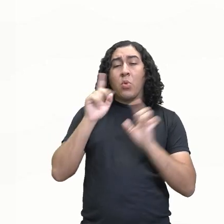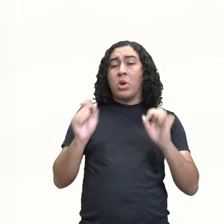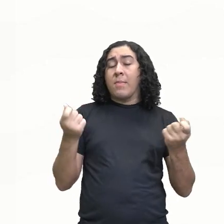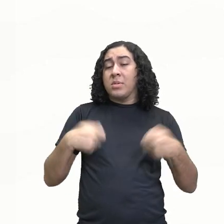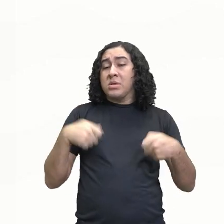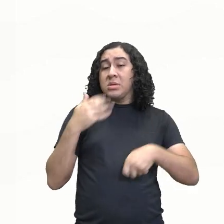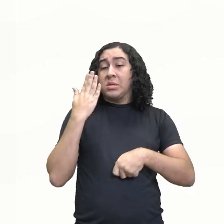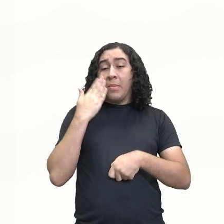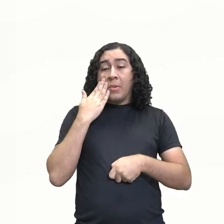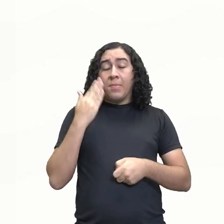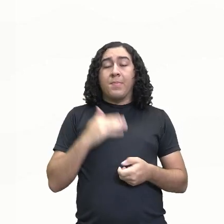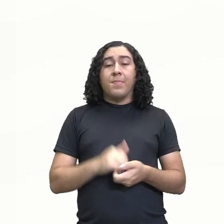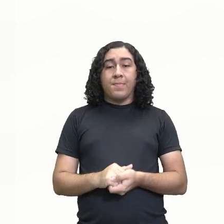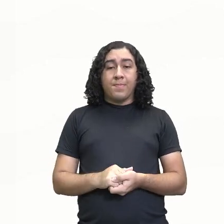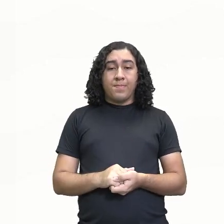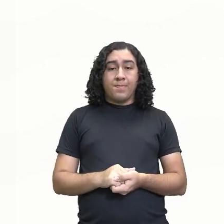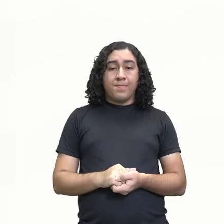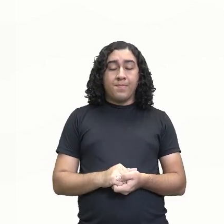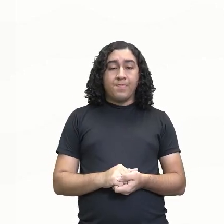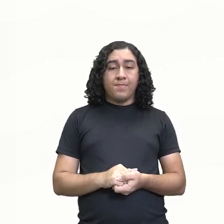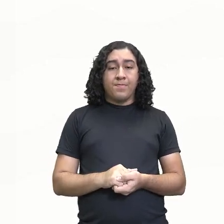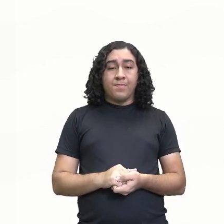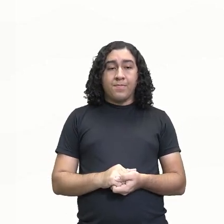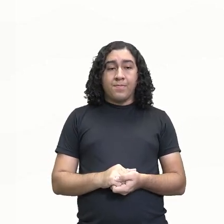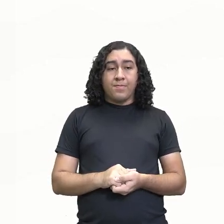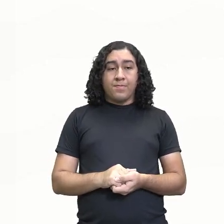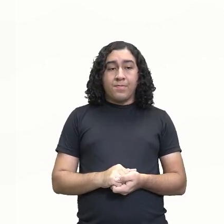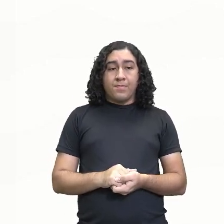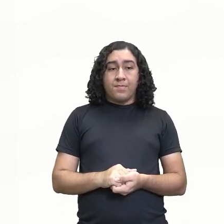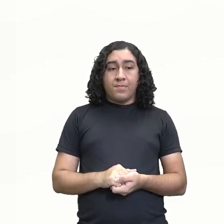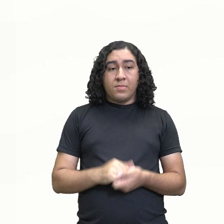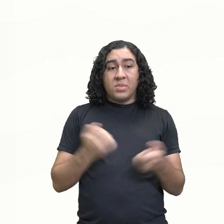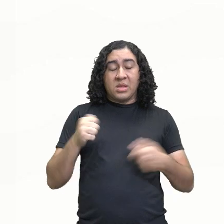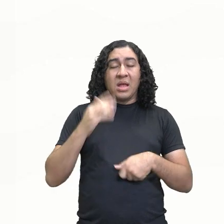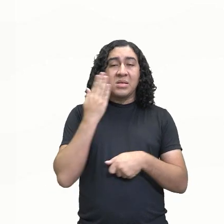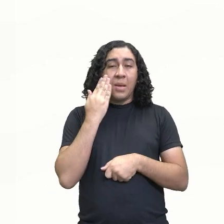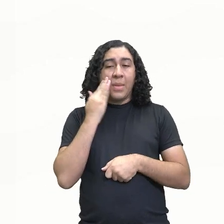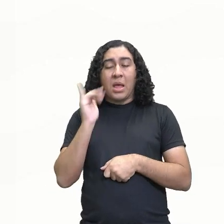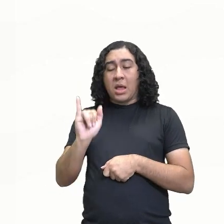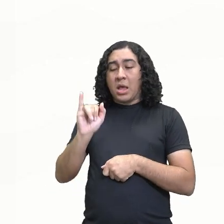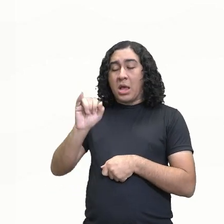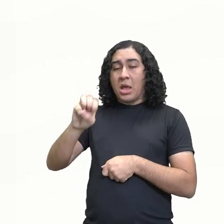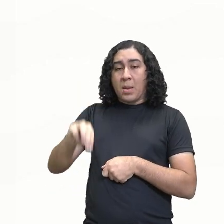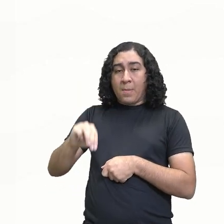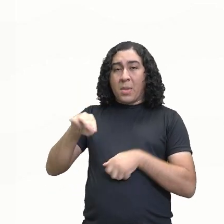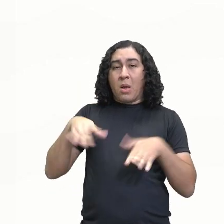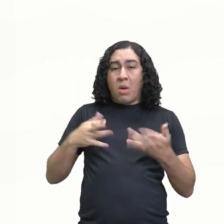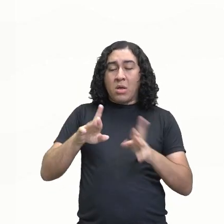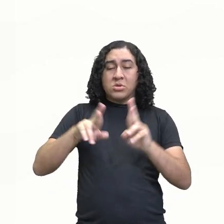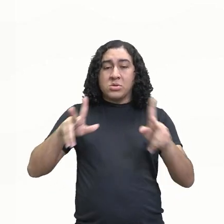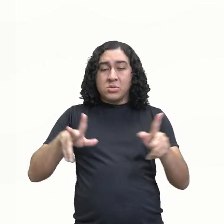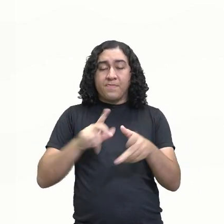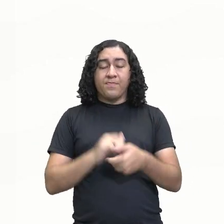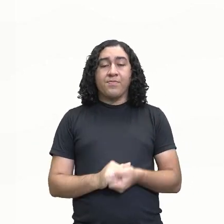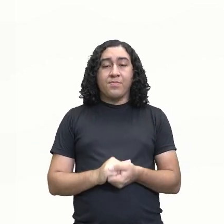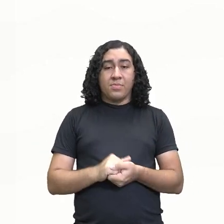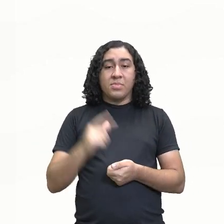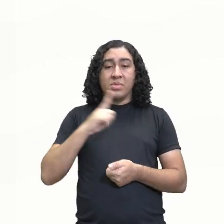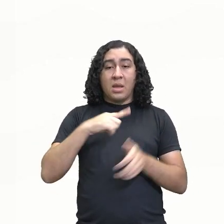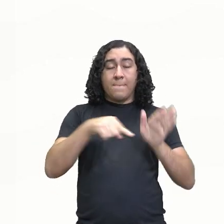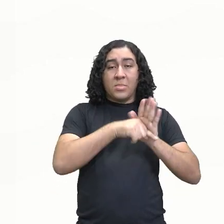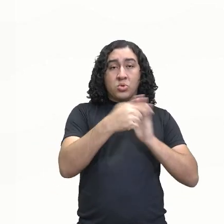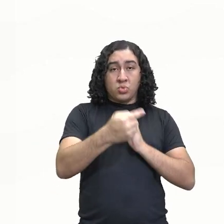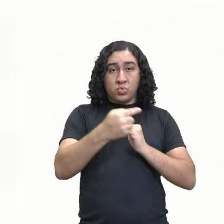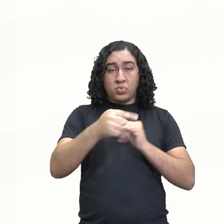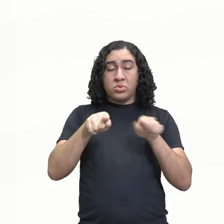dominar? Você tem que dominar ali o intervalo da imagem. A imagem da função seno vai variar ali entre menos 1 e